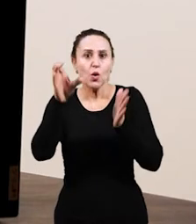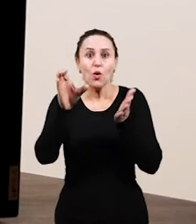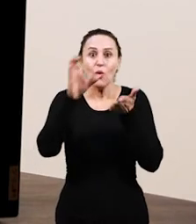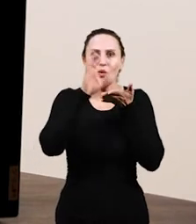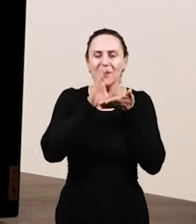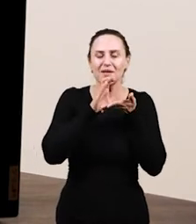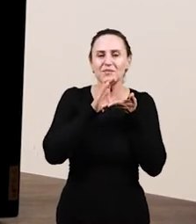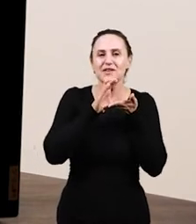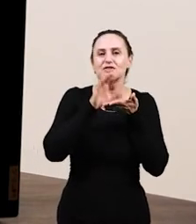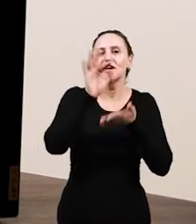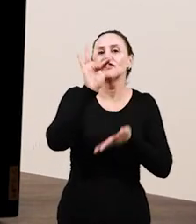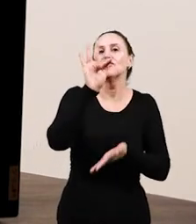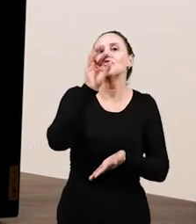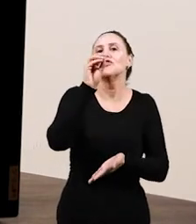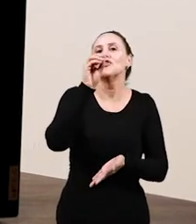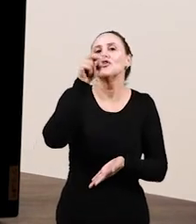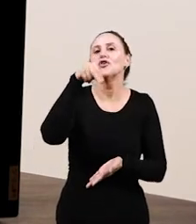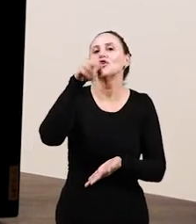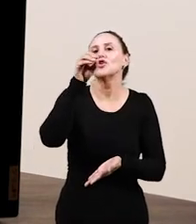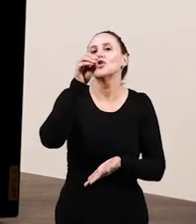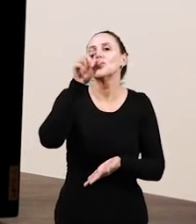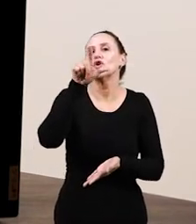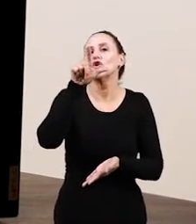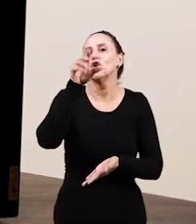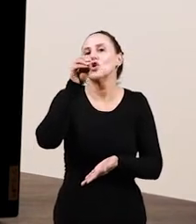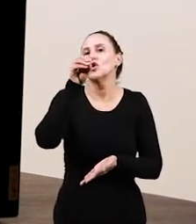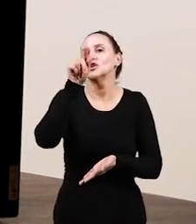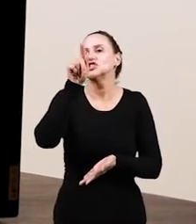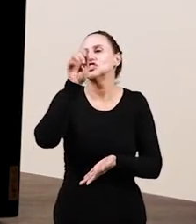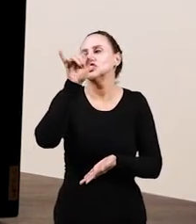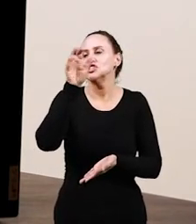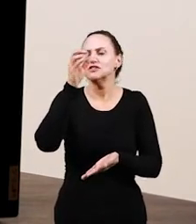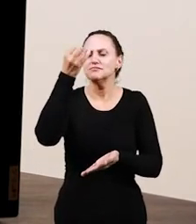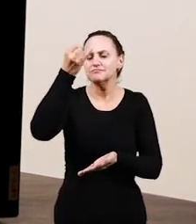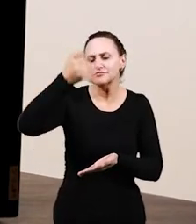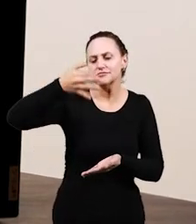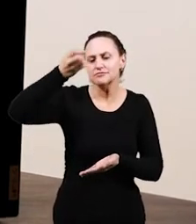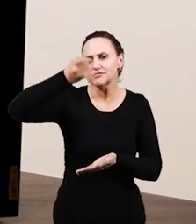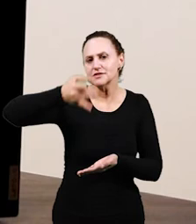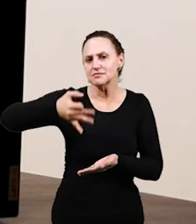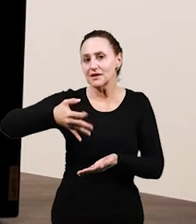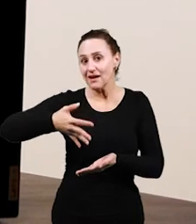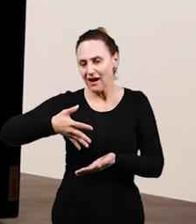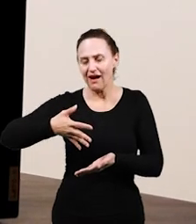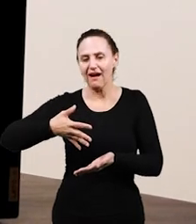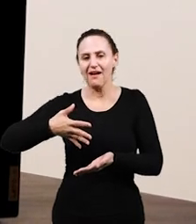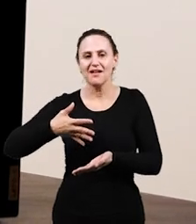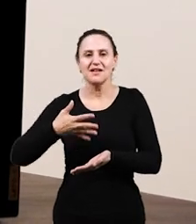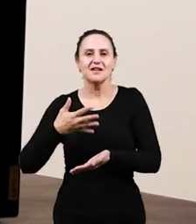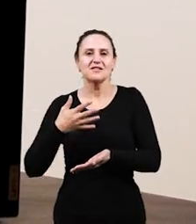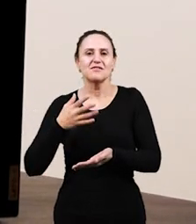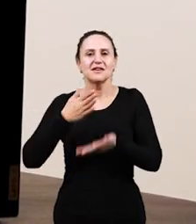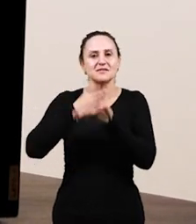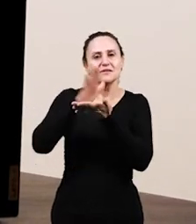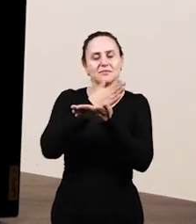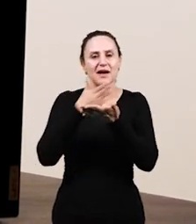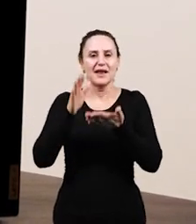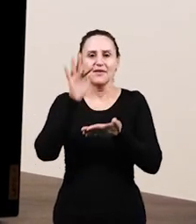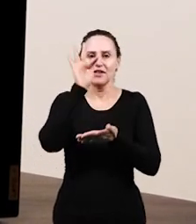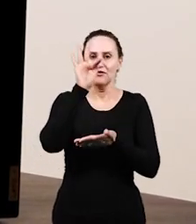inteiro sobre fonologia então sócio vai falar o que é fonologia vai distinguir a fonologia da fonética